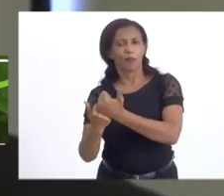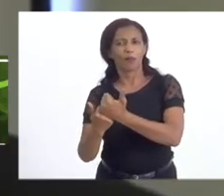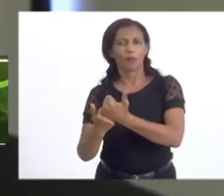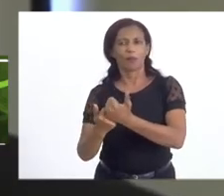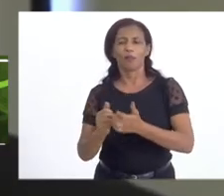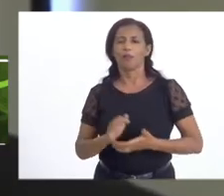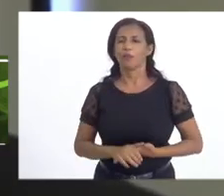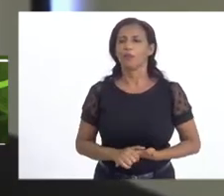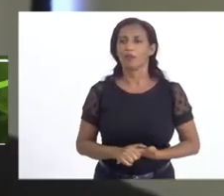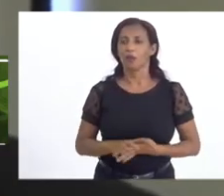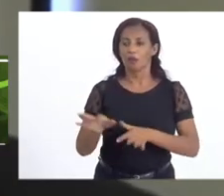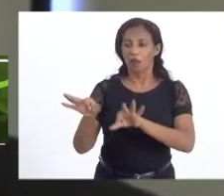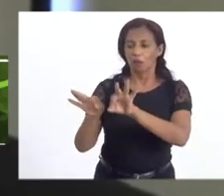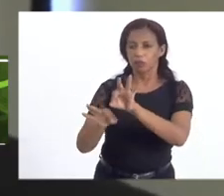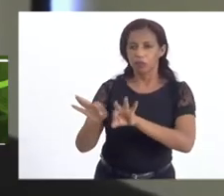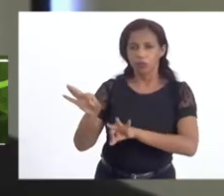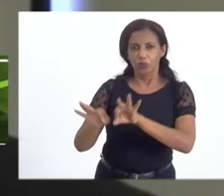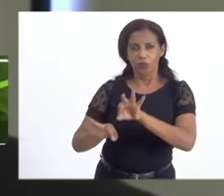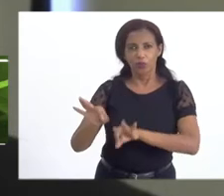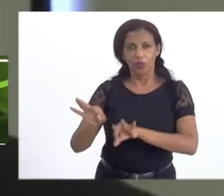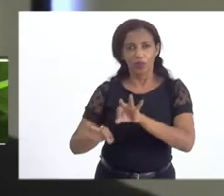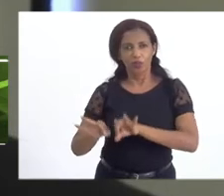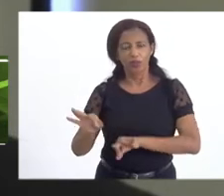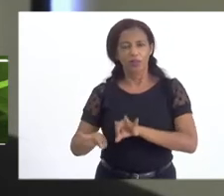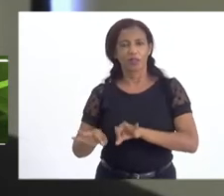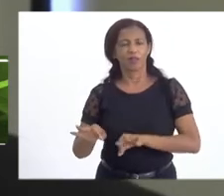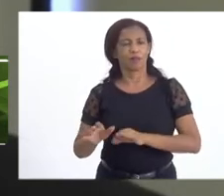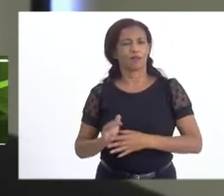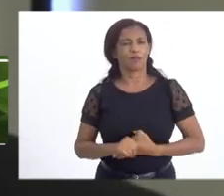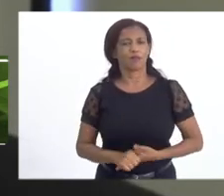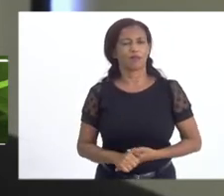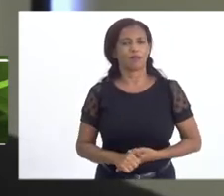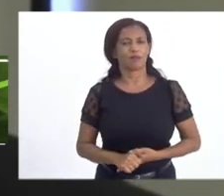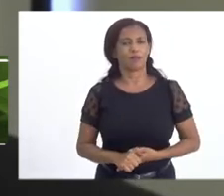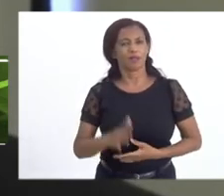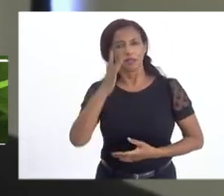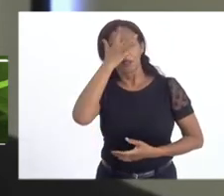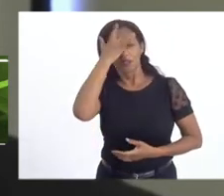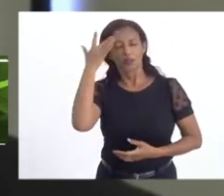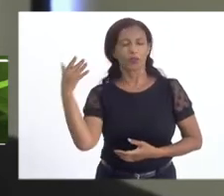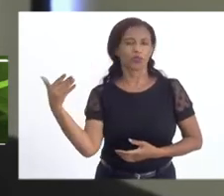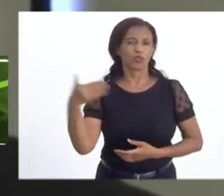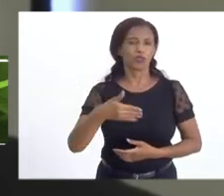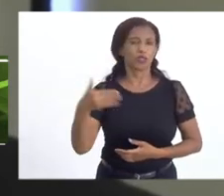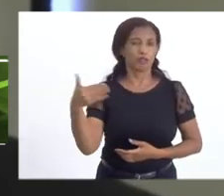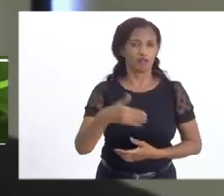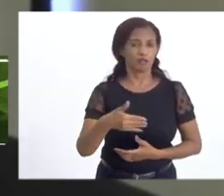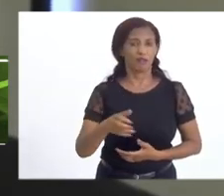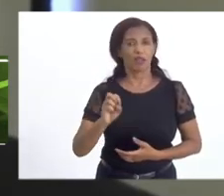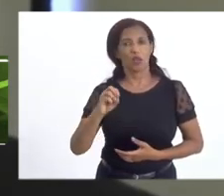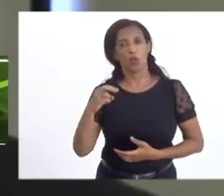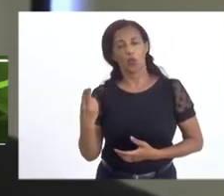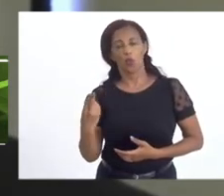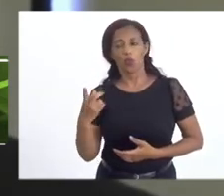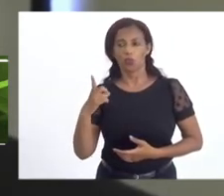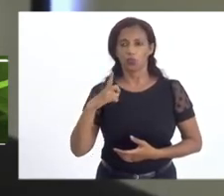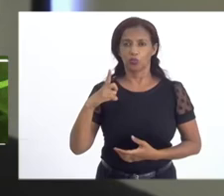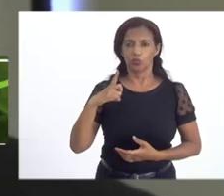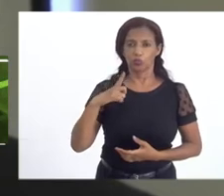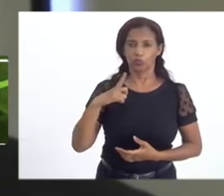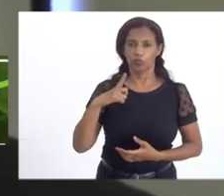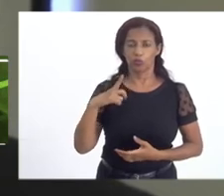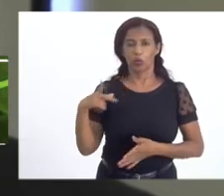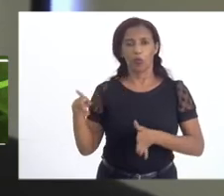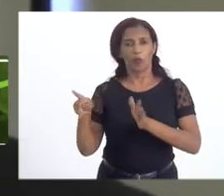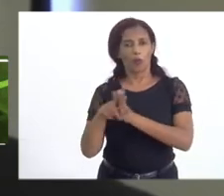na questão do ordenamento da chegada, né, das pessoas que vêm ou de tal, ou de do